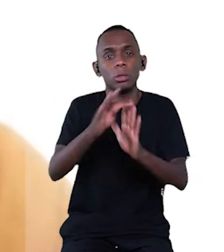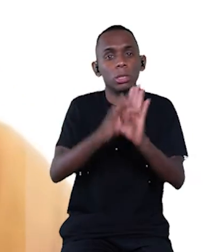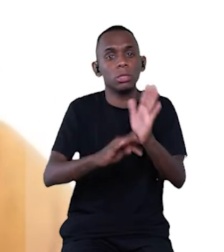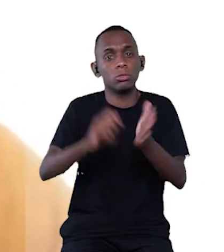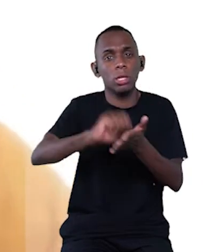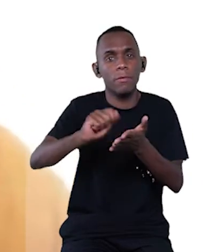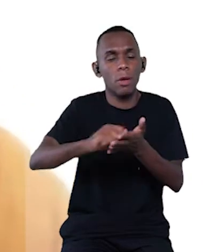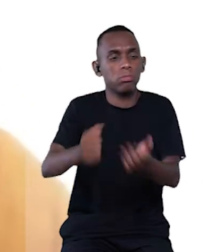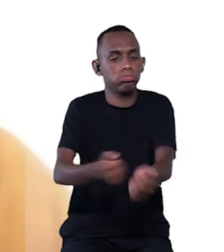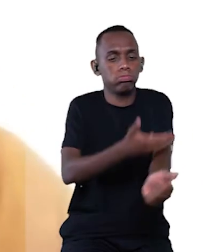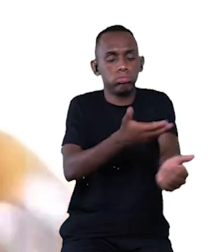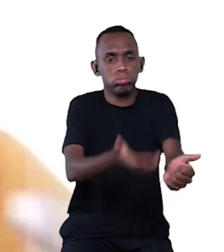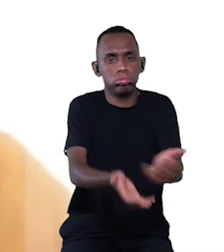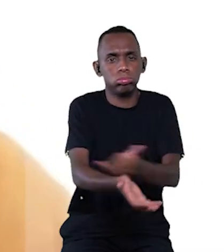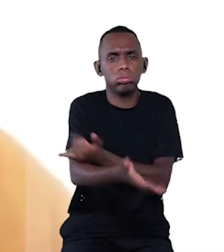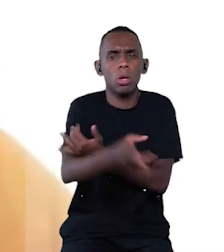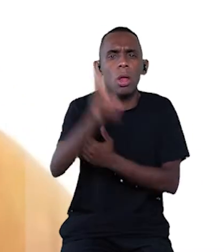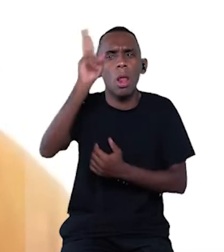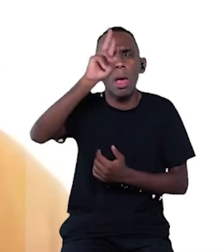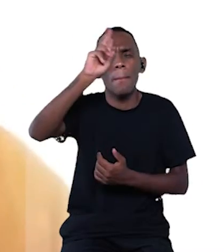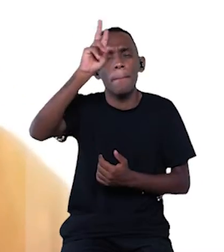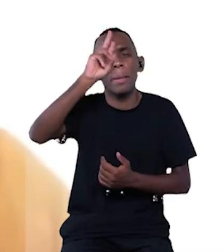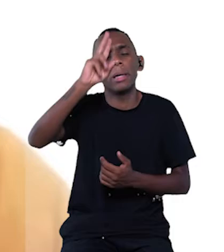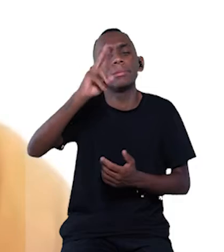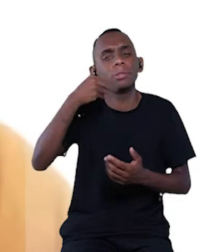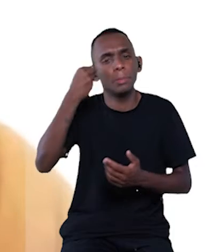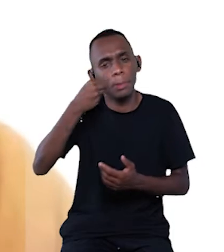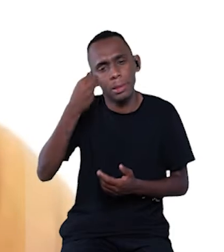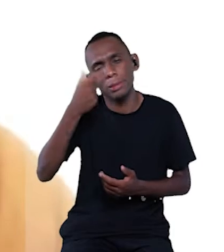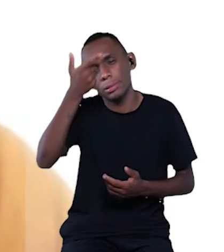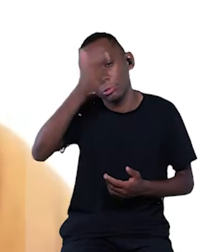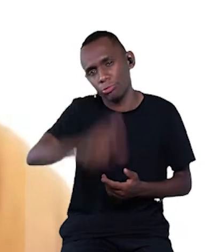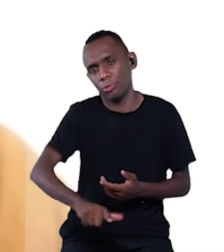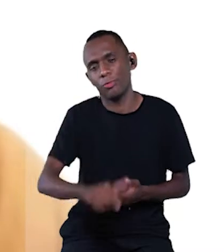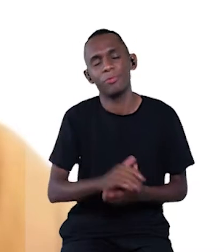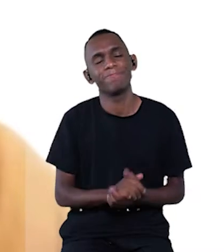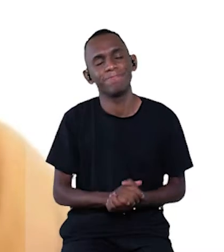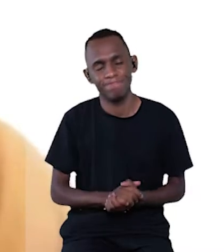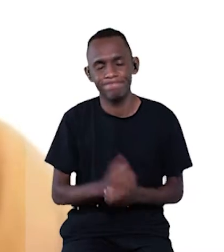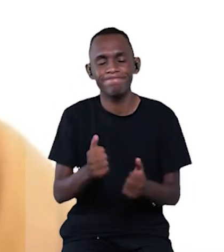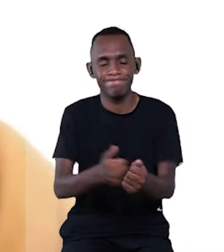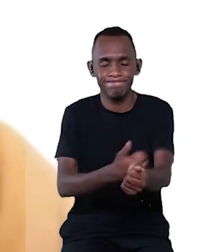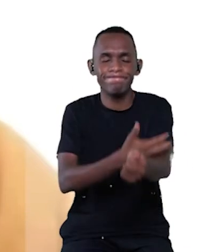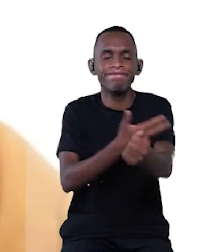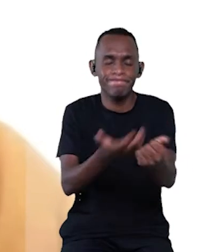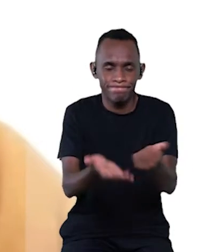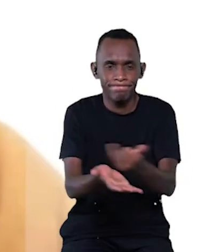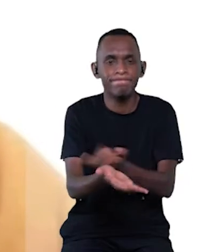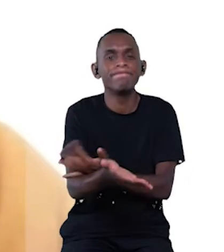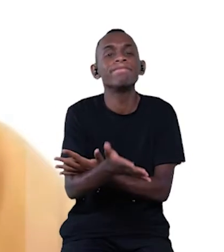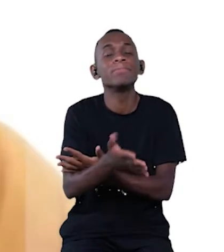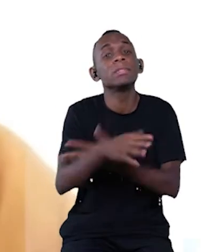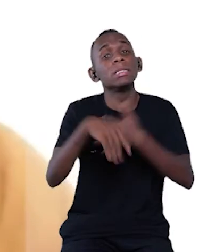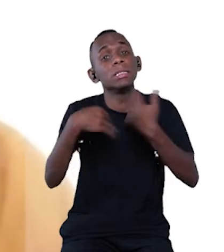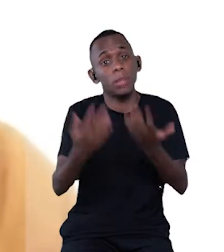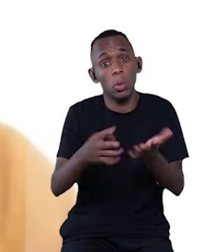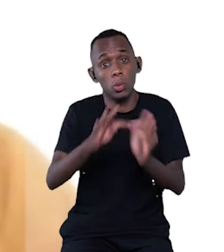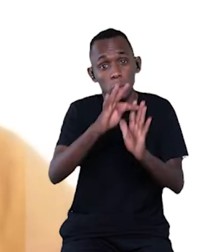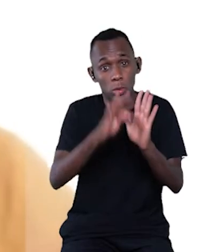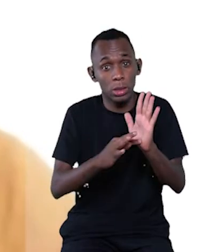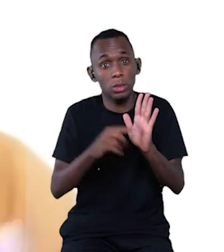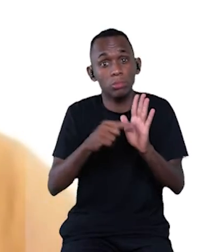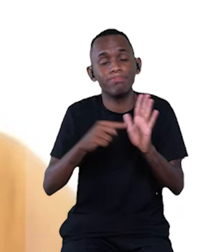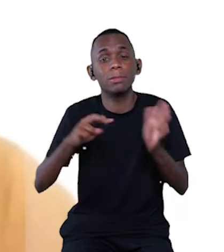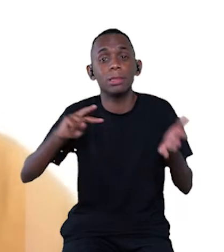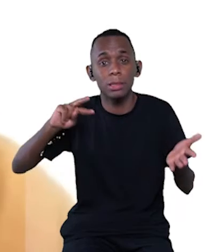né, me emociona, às vezes quando eu relembro da situação. Então, são textos que,